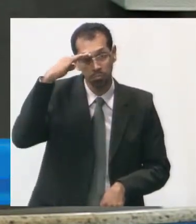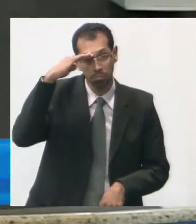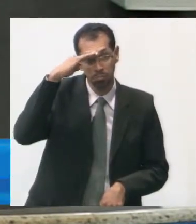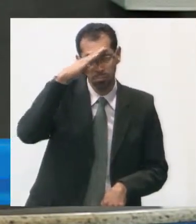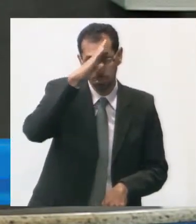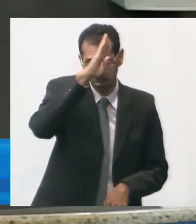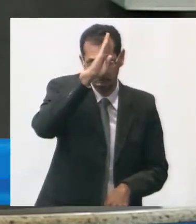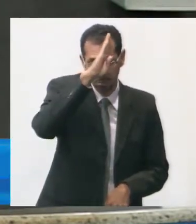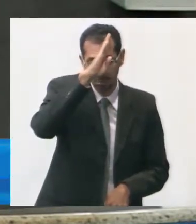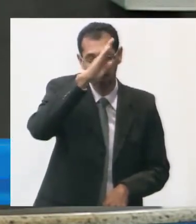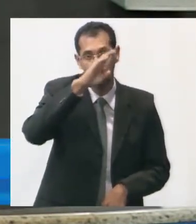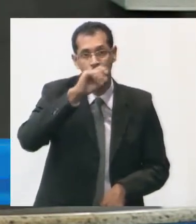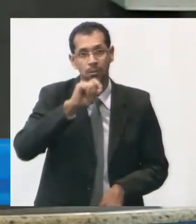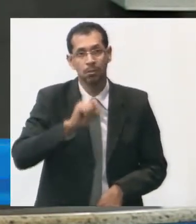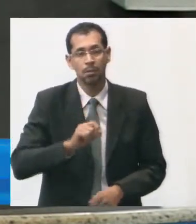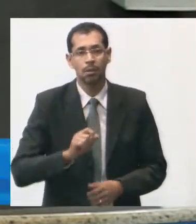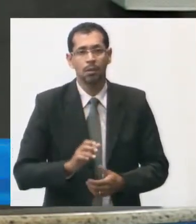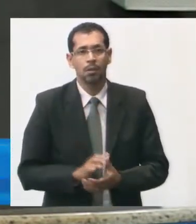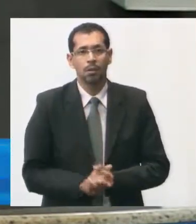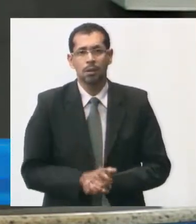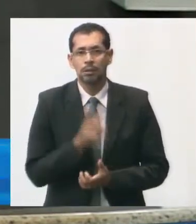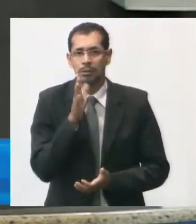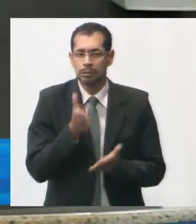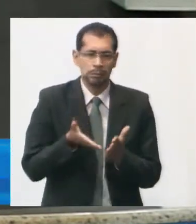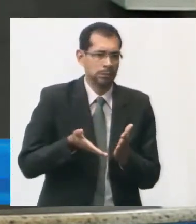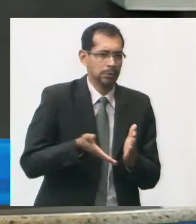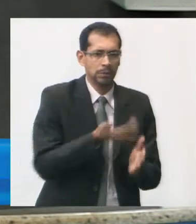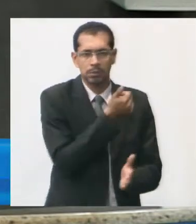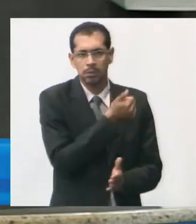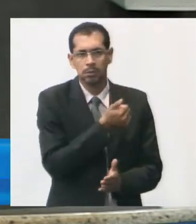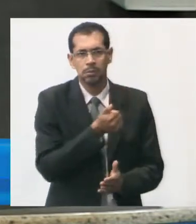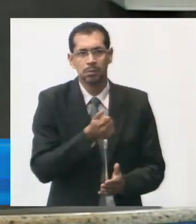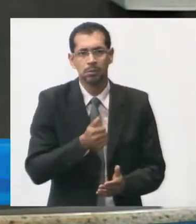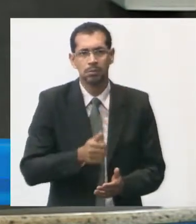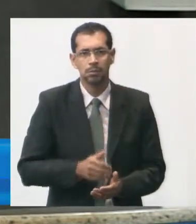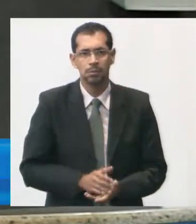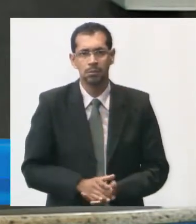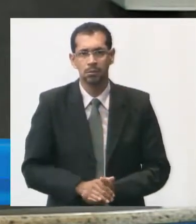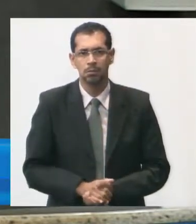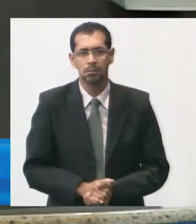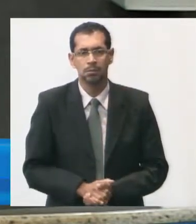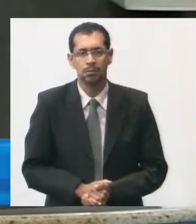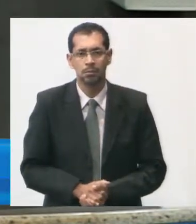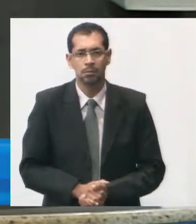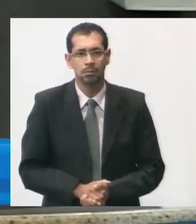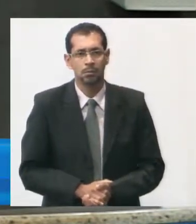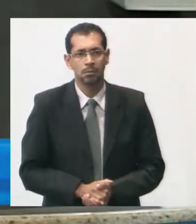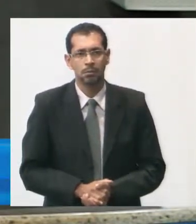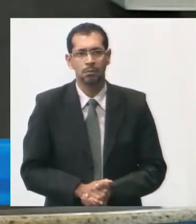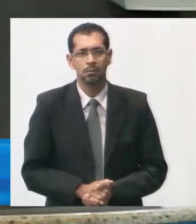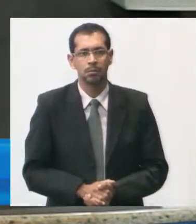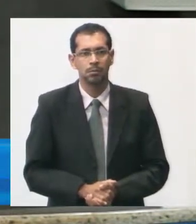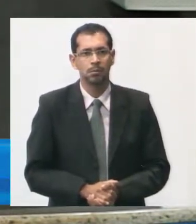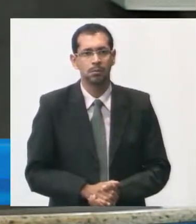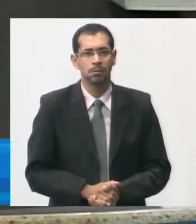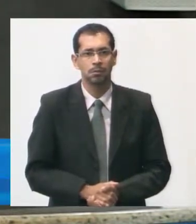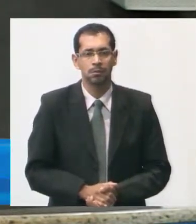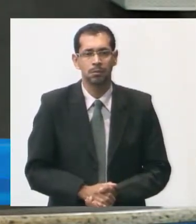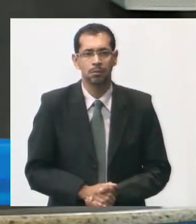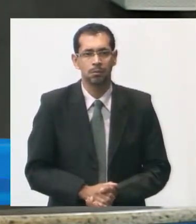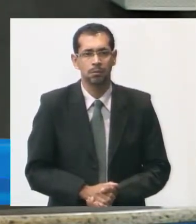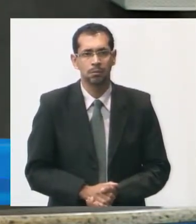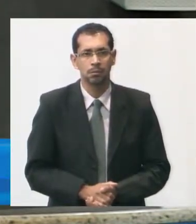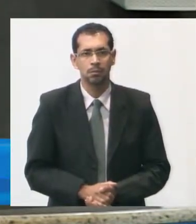um ato covarde, tá falando de mim, existente no sistema hoje de se